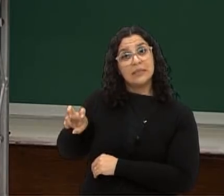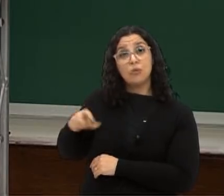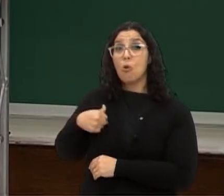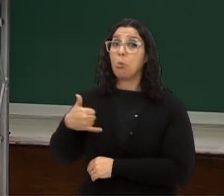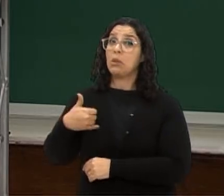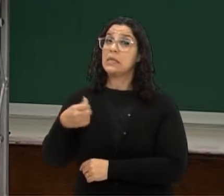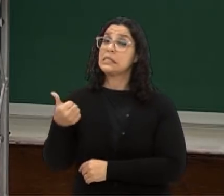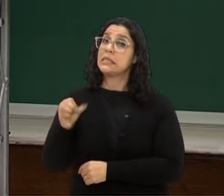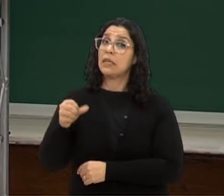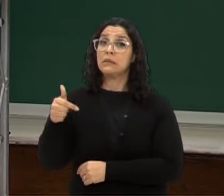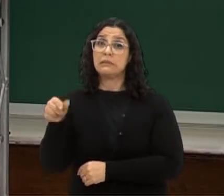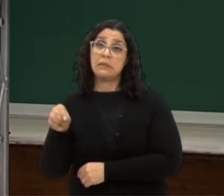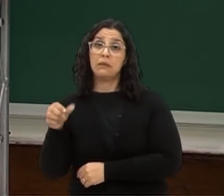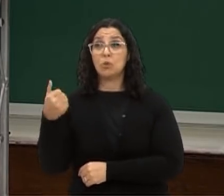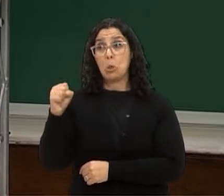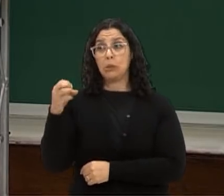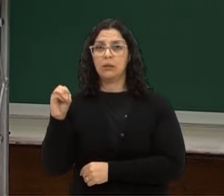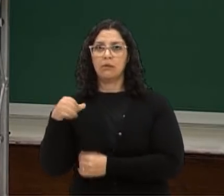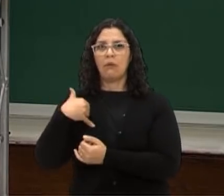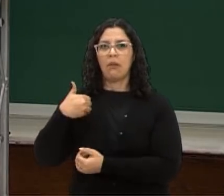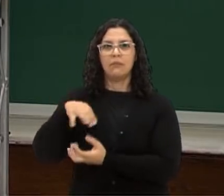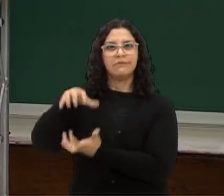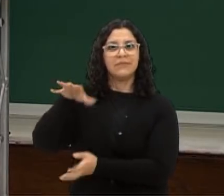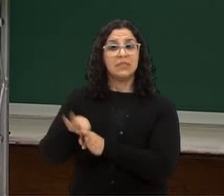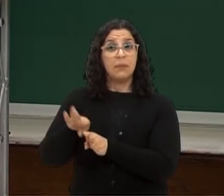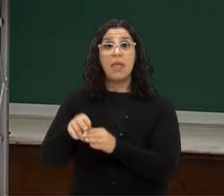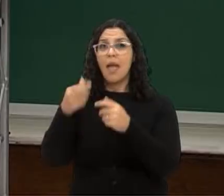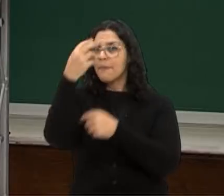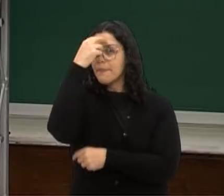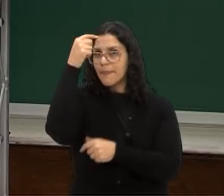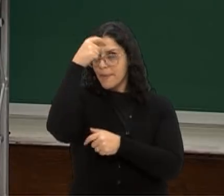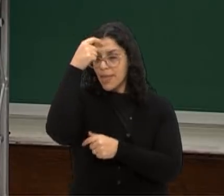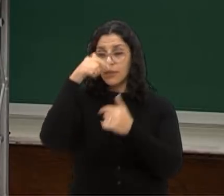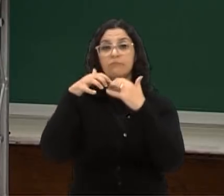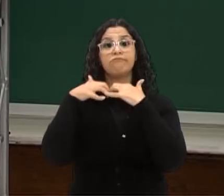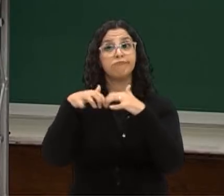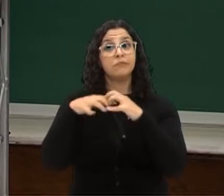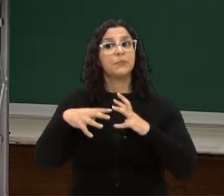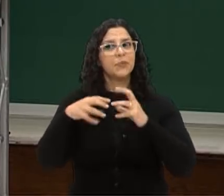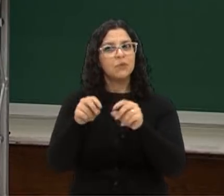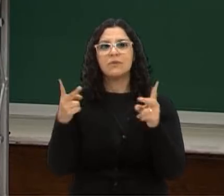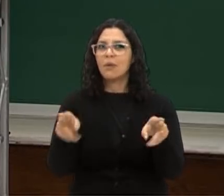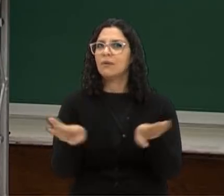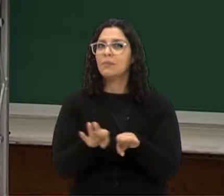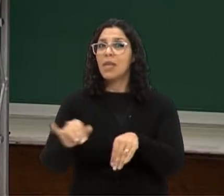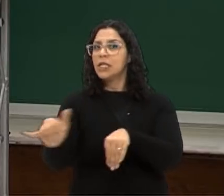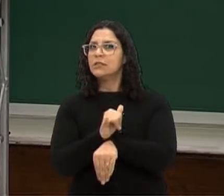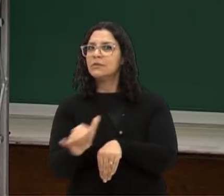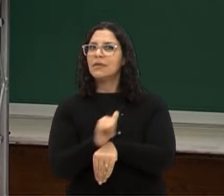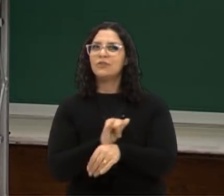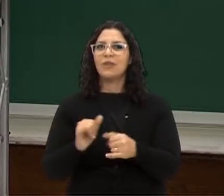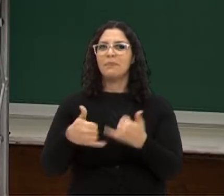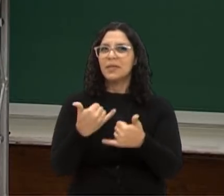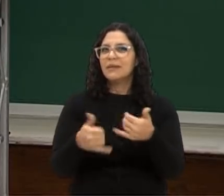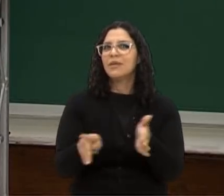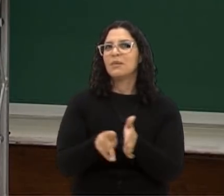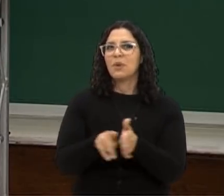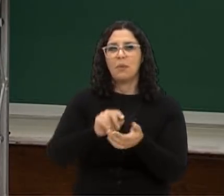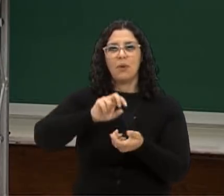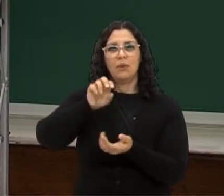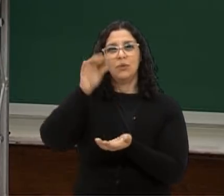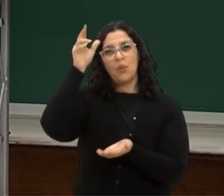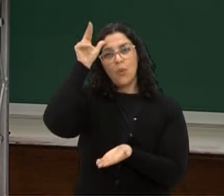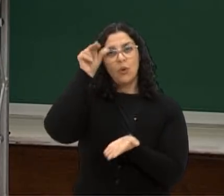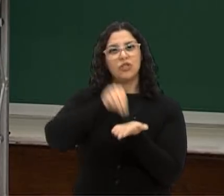50, 60, 70 anos, ele vai exercitar a mente da mesma forma para todos. Então, isso, o xadrez,